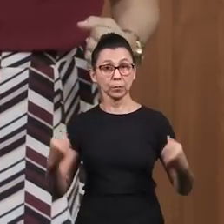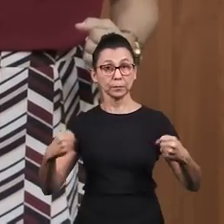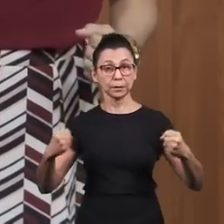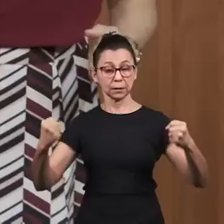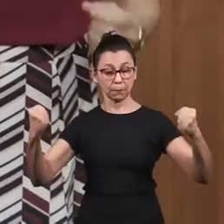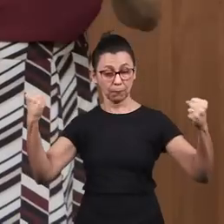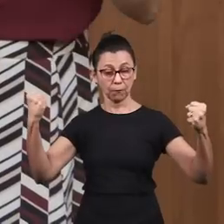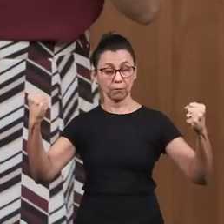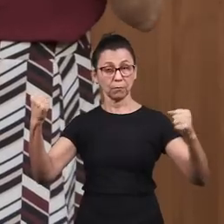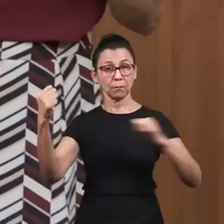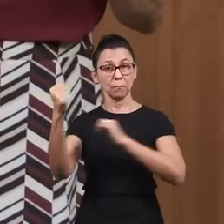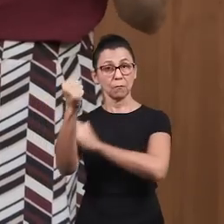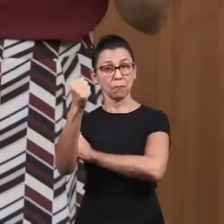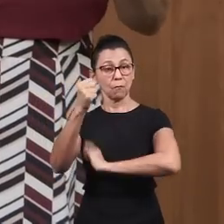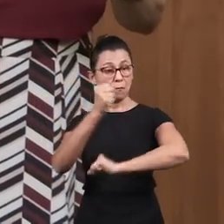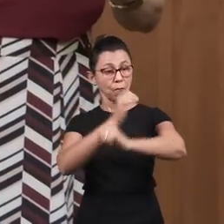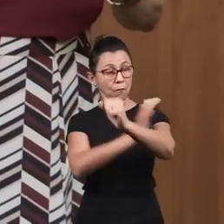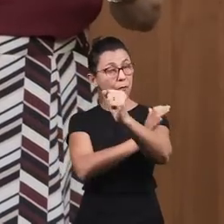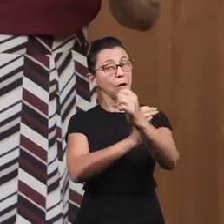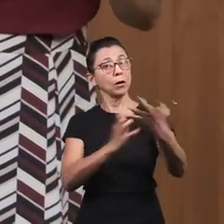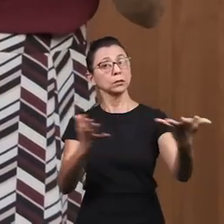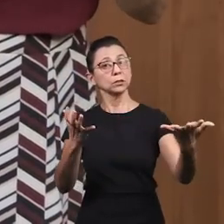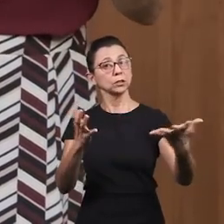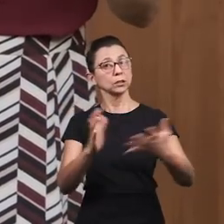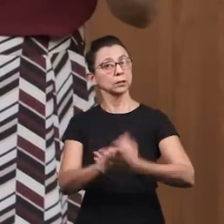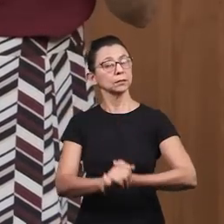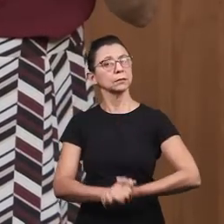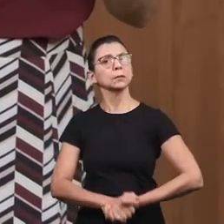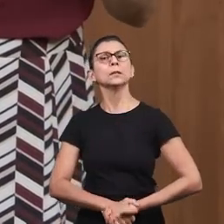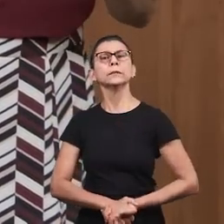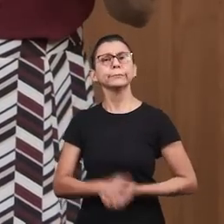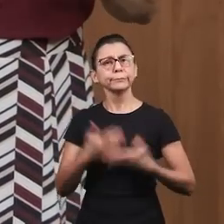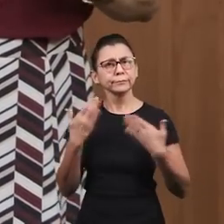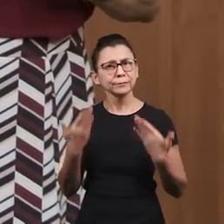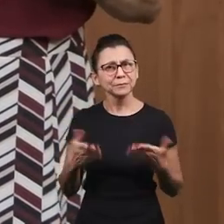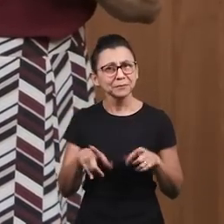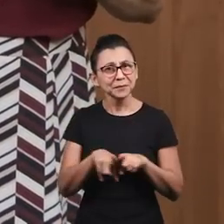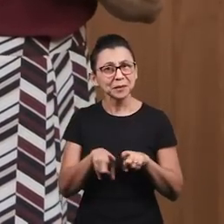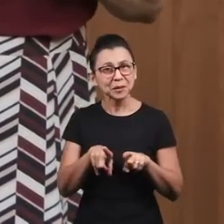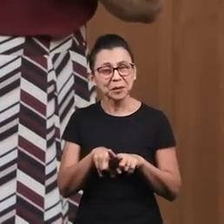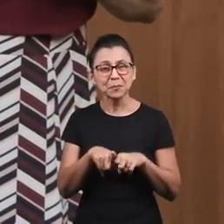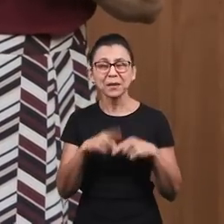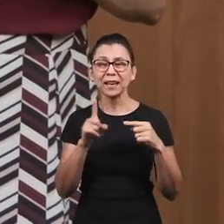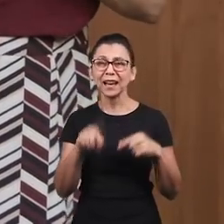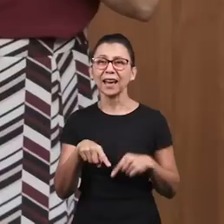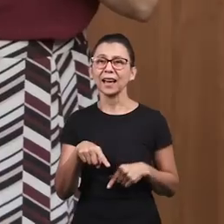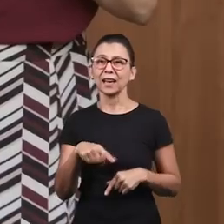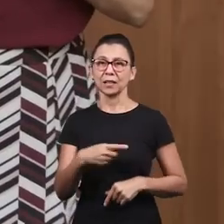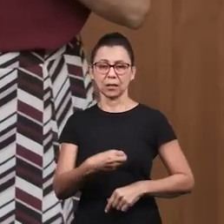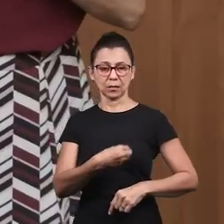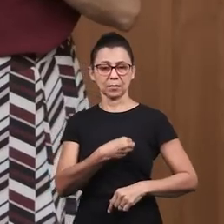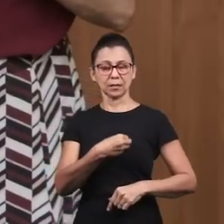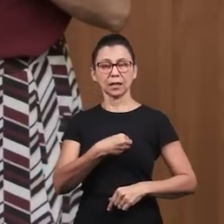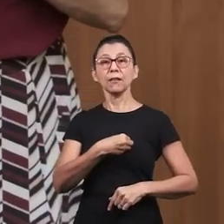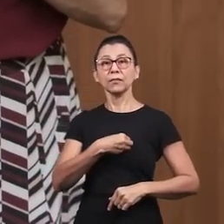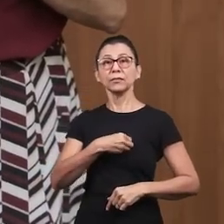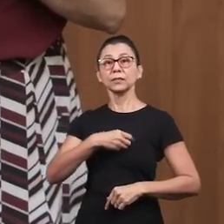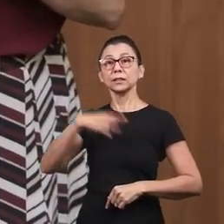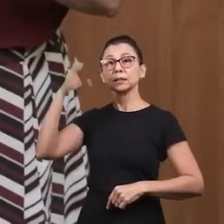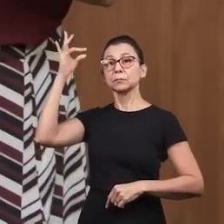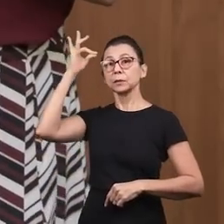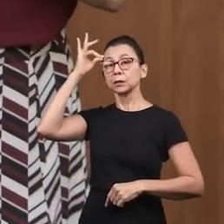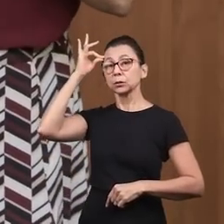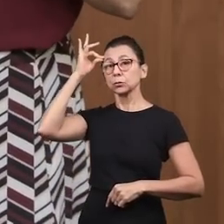forte. Assim acontece com a nossa vida espiritual. O nosso